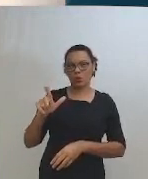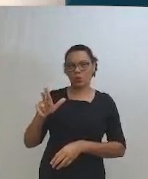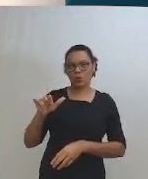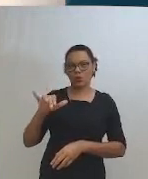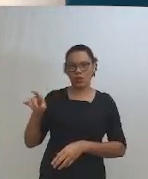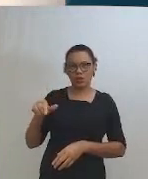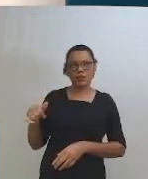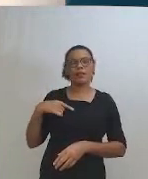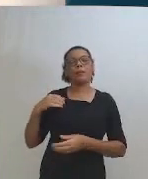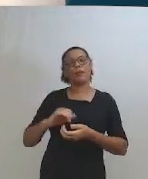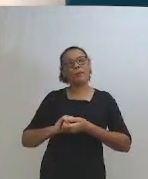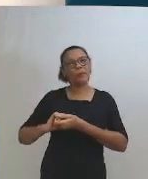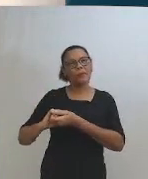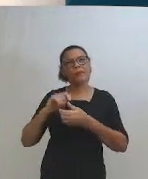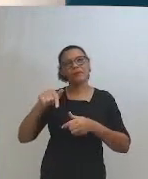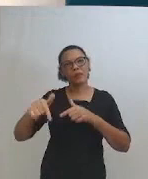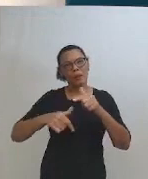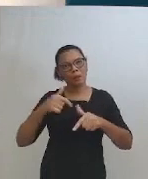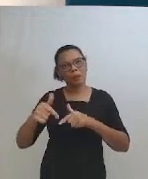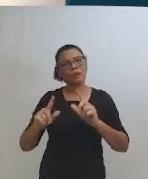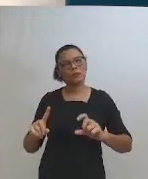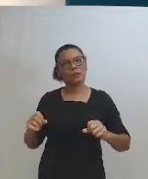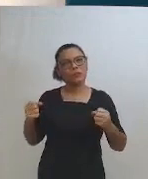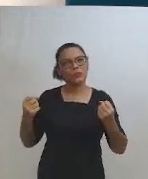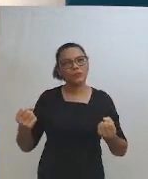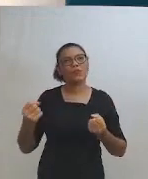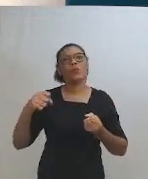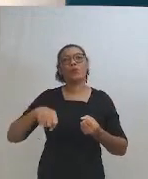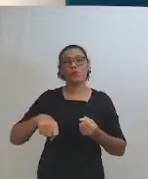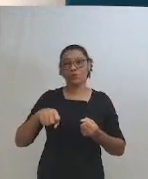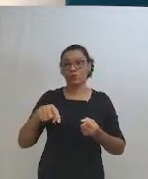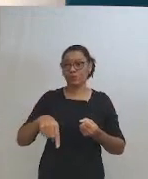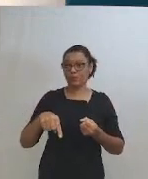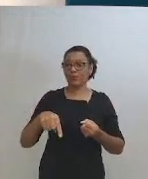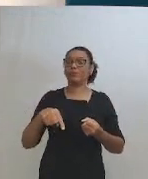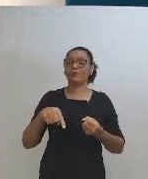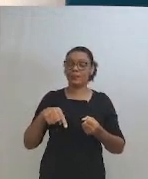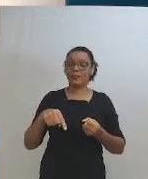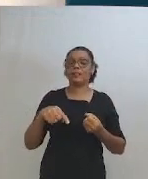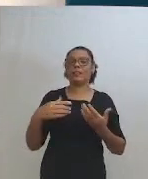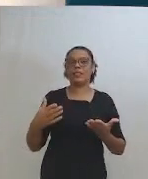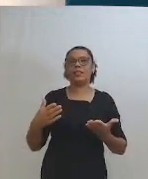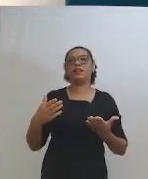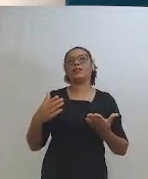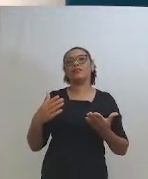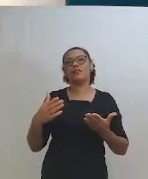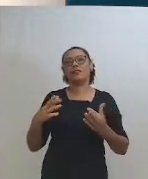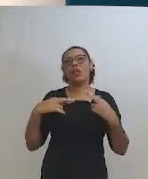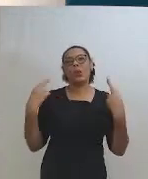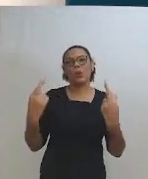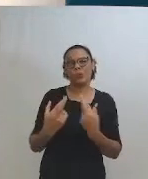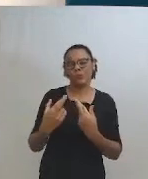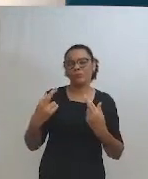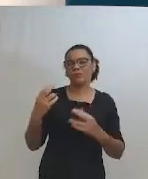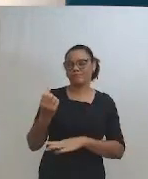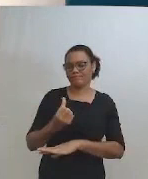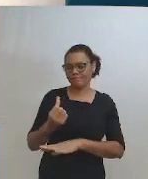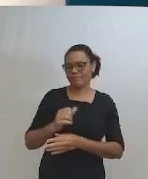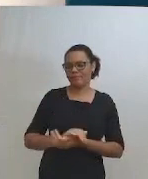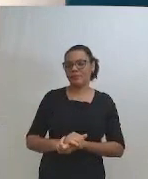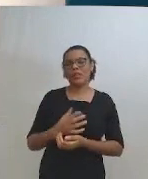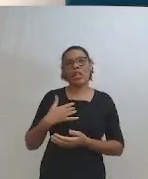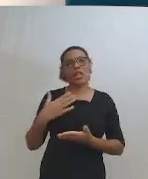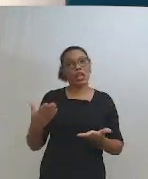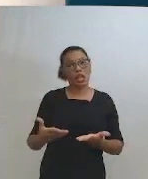que empreende esforço para a realização de tal solenidade. Eminentes ministros, serei o mais breve possível em